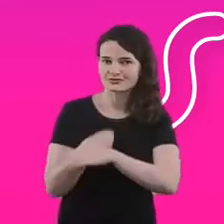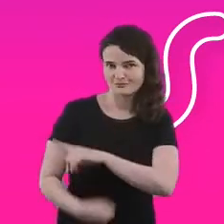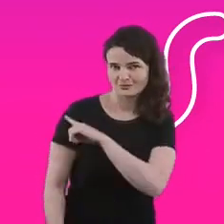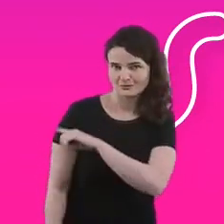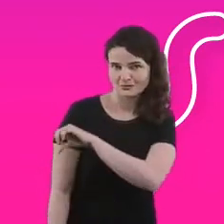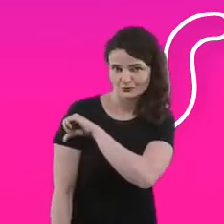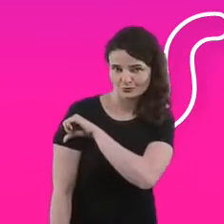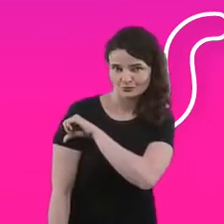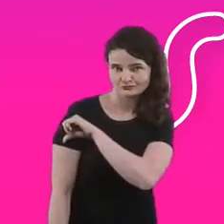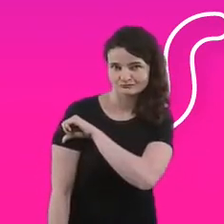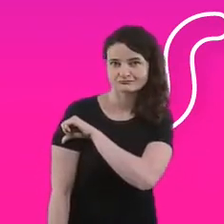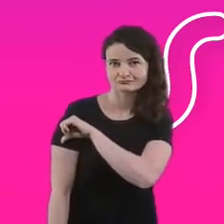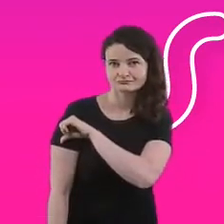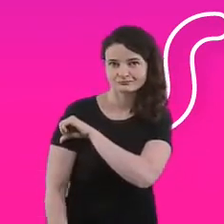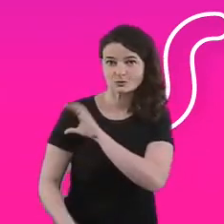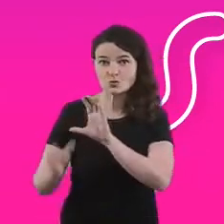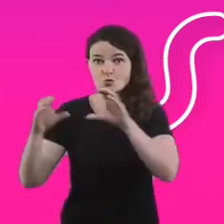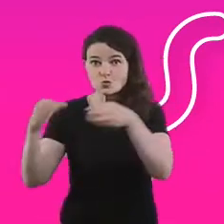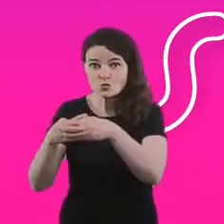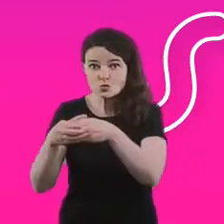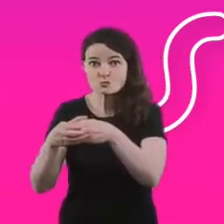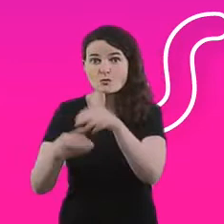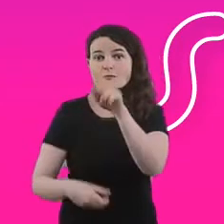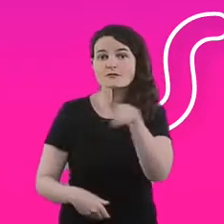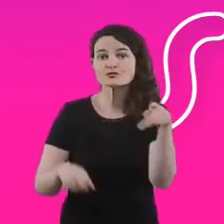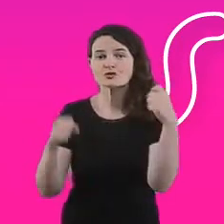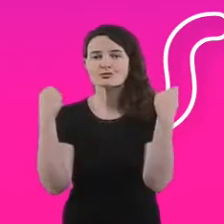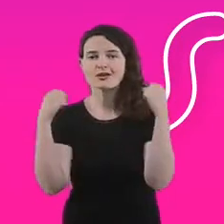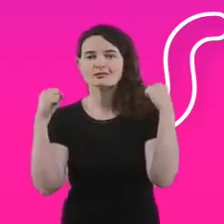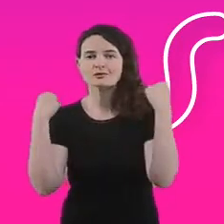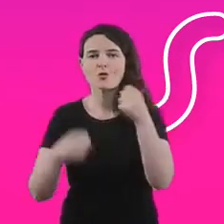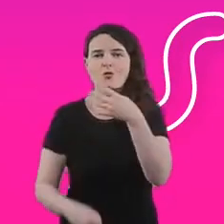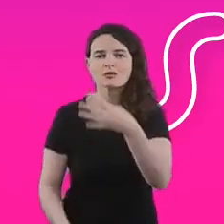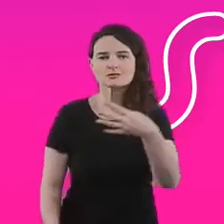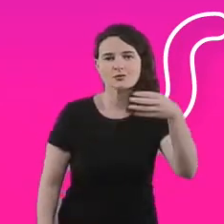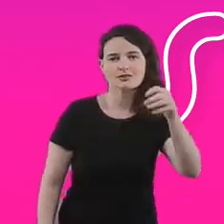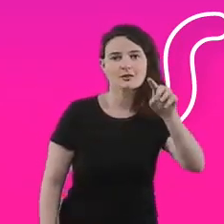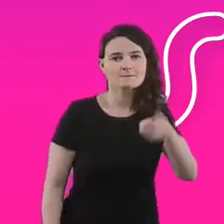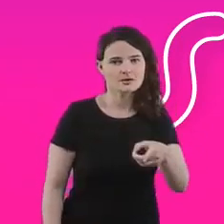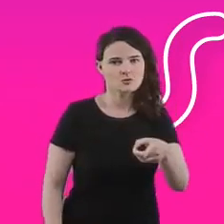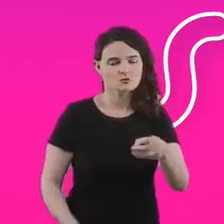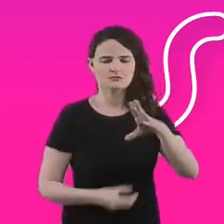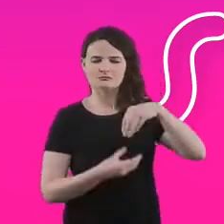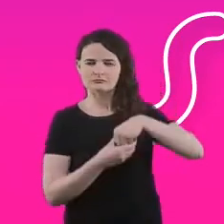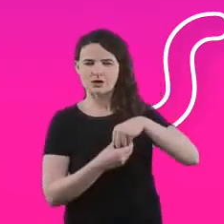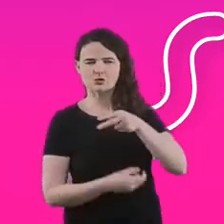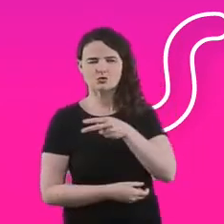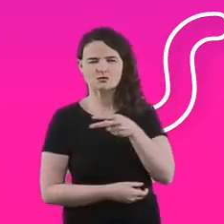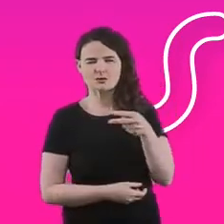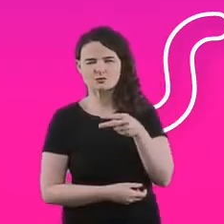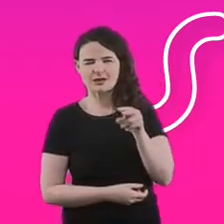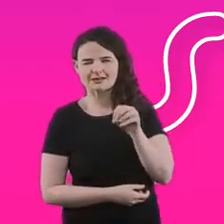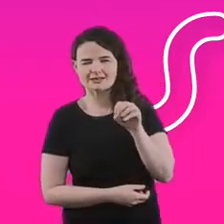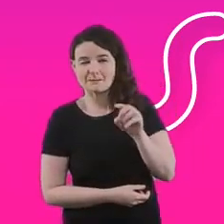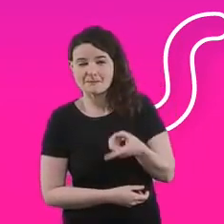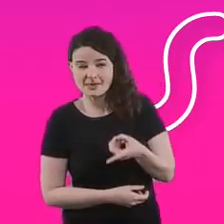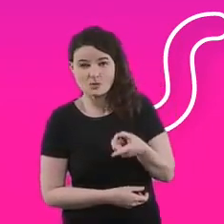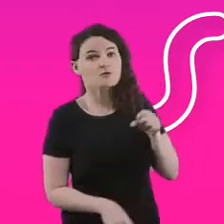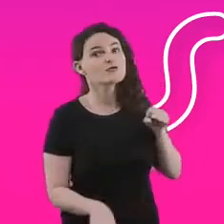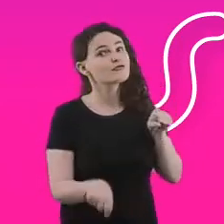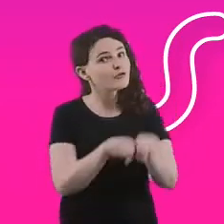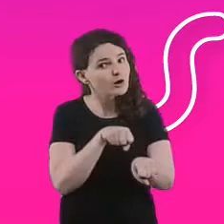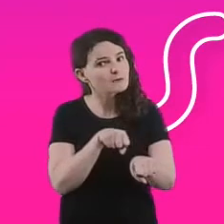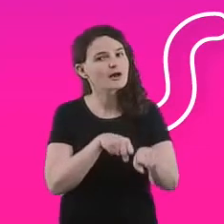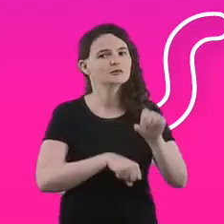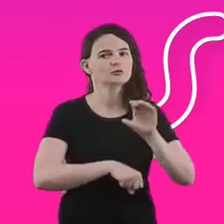física de mais ou menos 400 mil professores, né, dos quais 200 mil, mais ou menos, de fato formados na disciplina. Né? Então, você tem